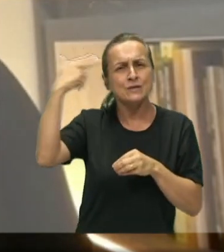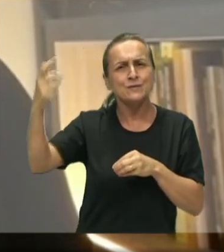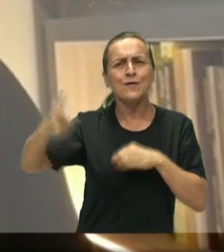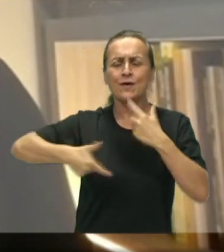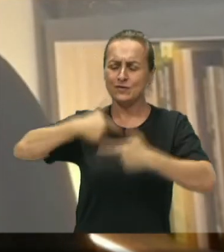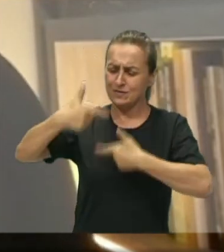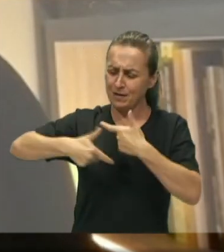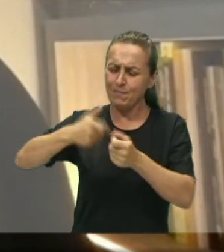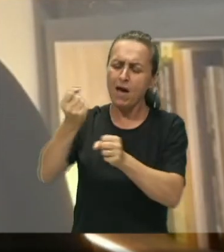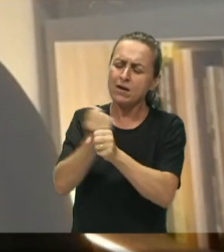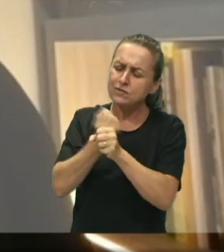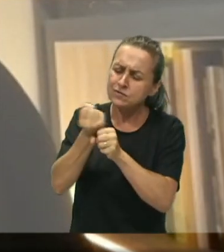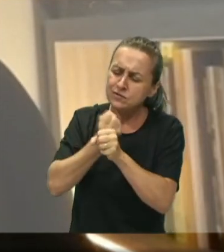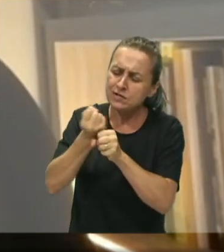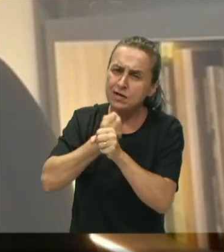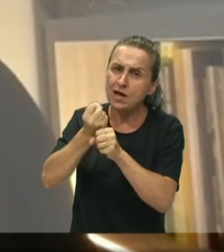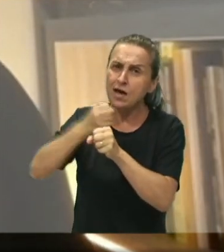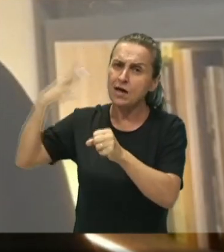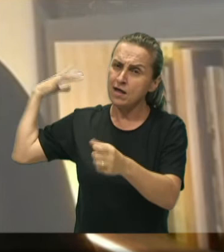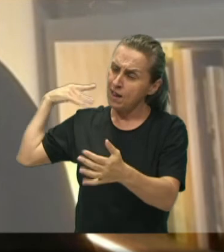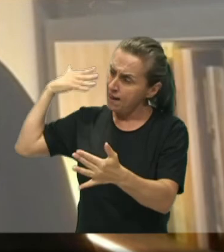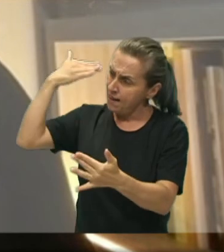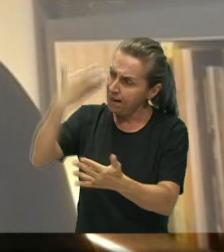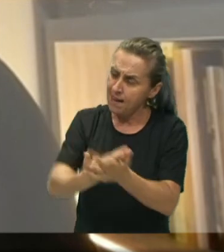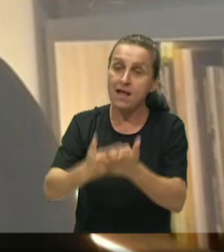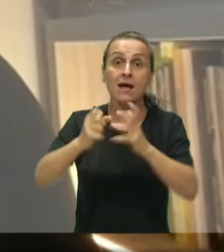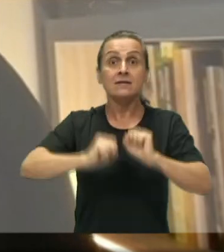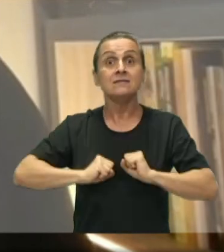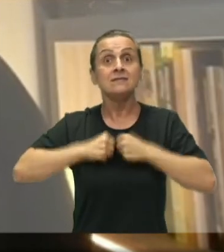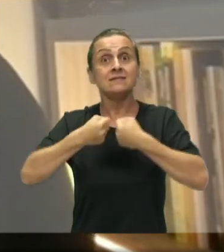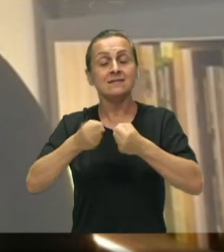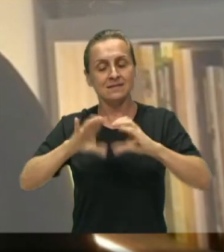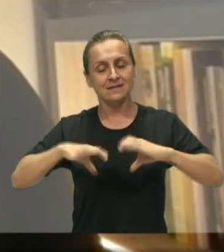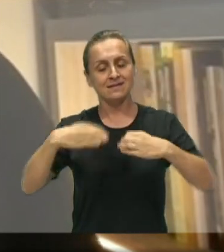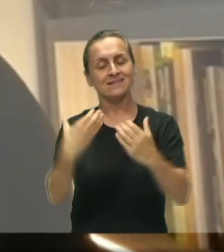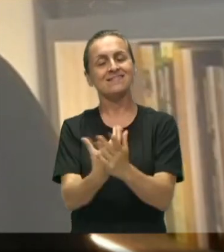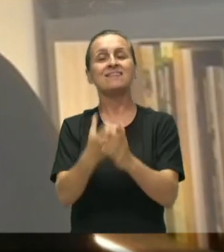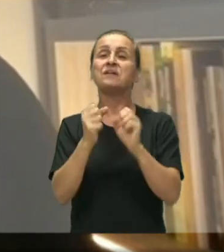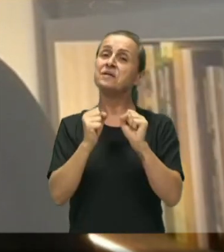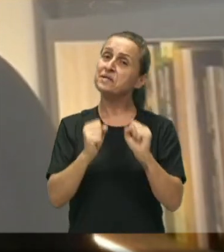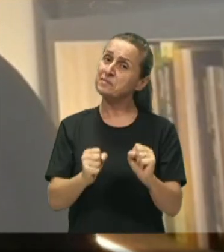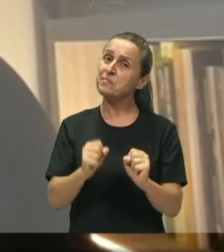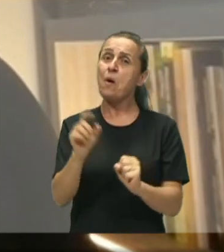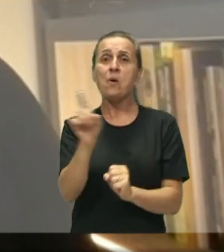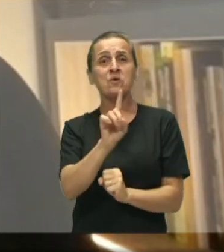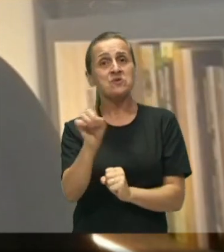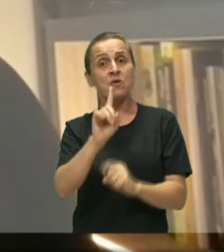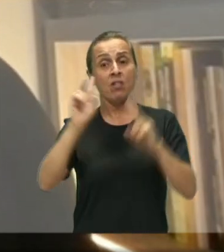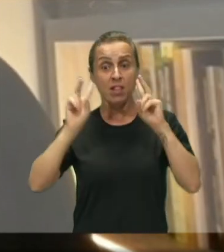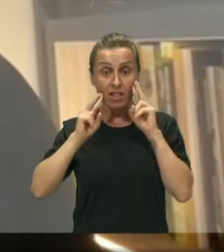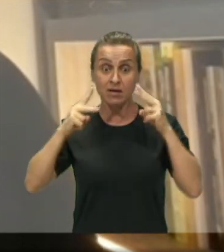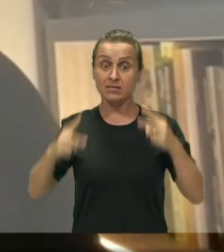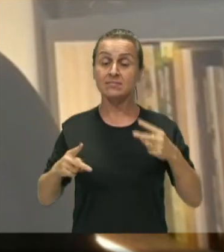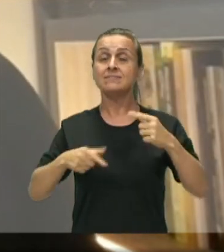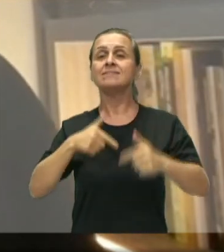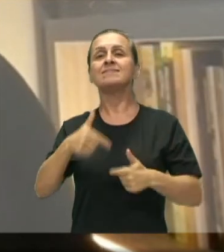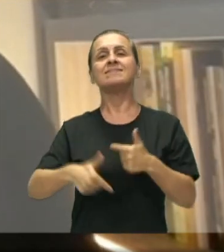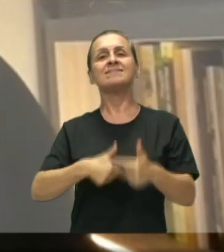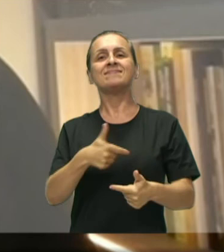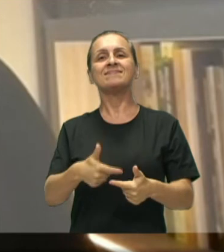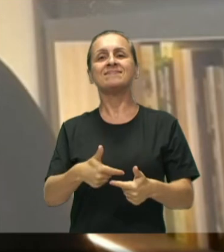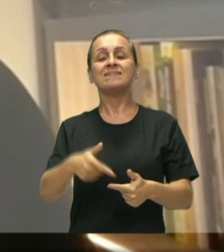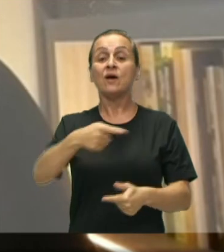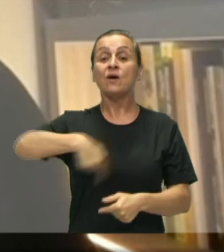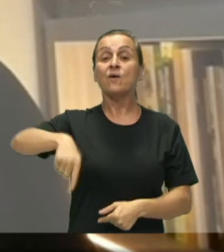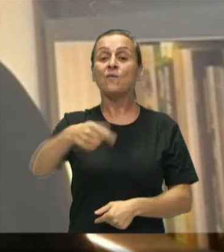de anos de dedicação à comunidade que pode ou não reconhecer esse trabalho e quando a